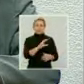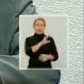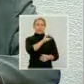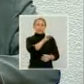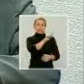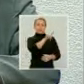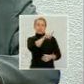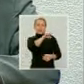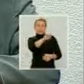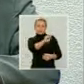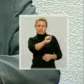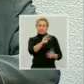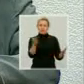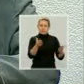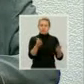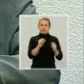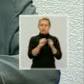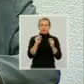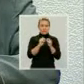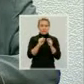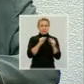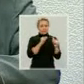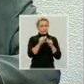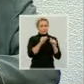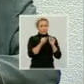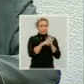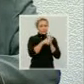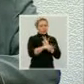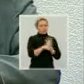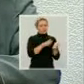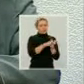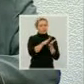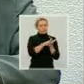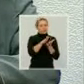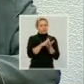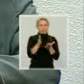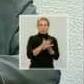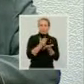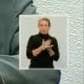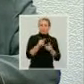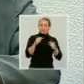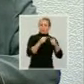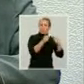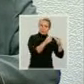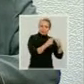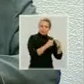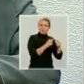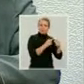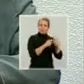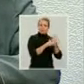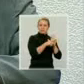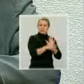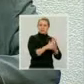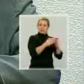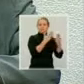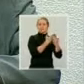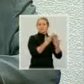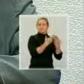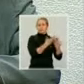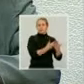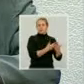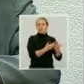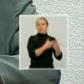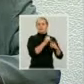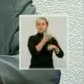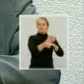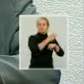eles promovem uma produção de livros, de acordo com os livros adotados na escola, no